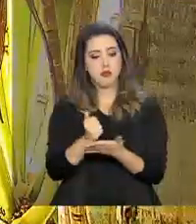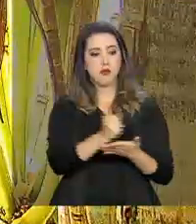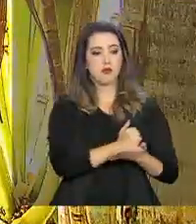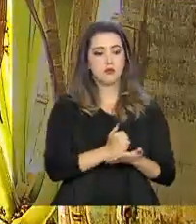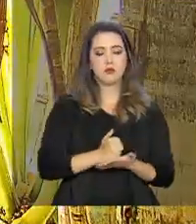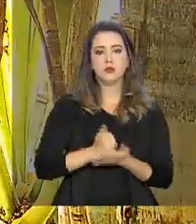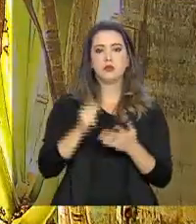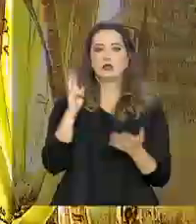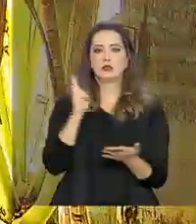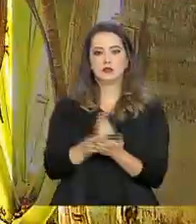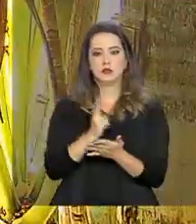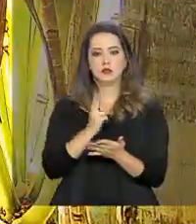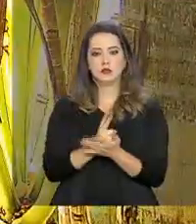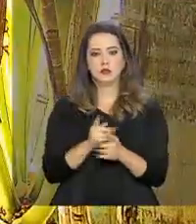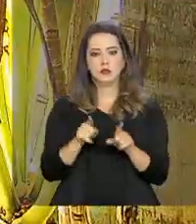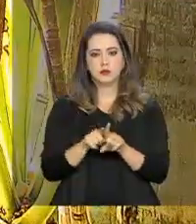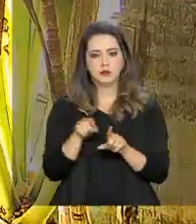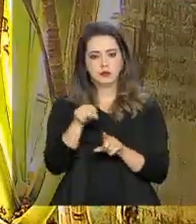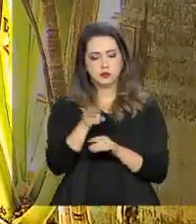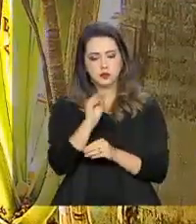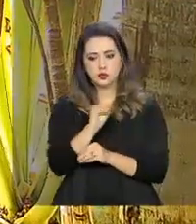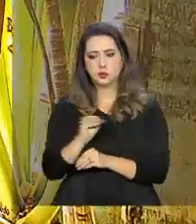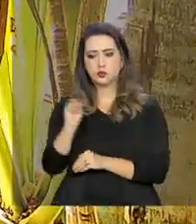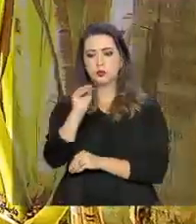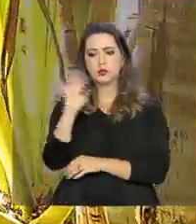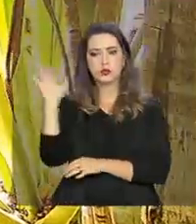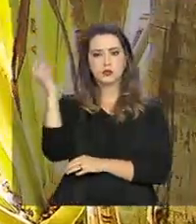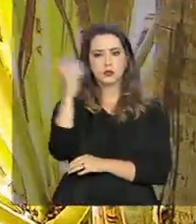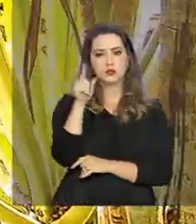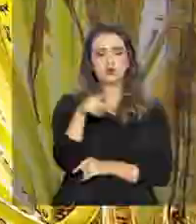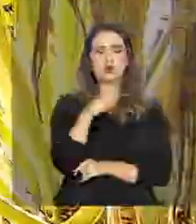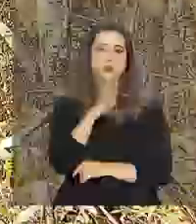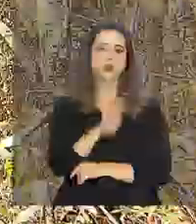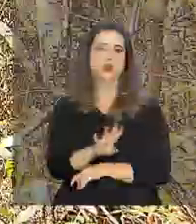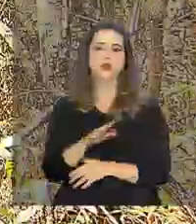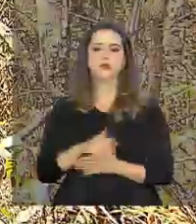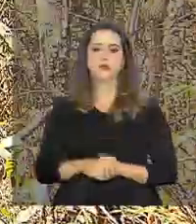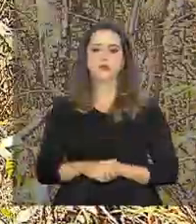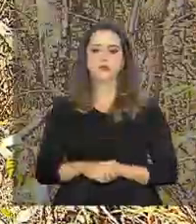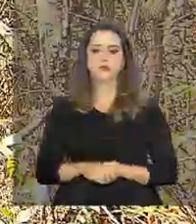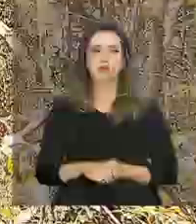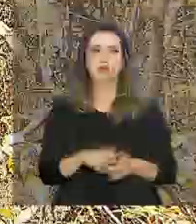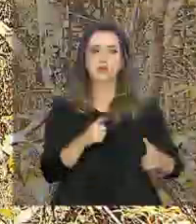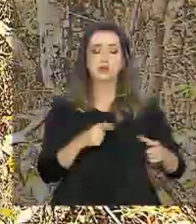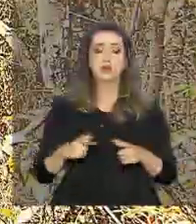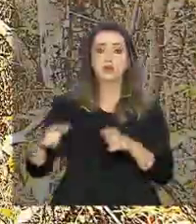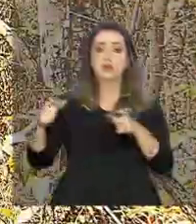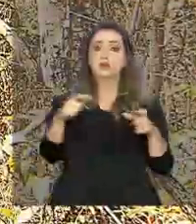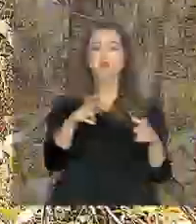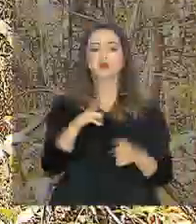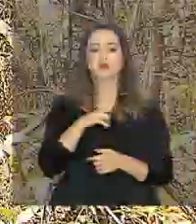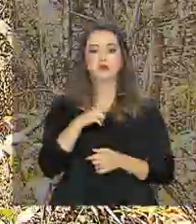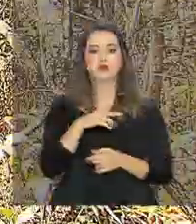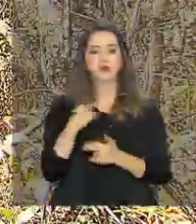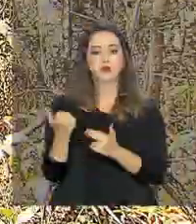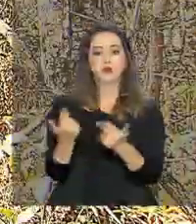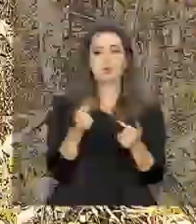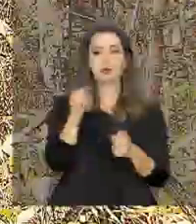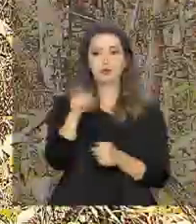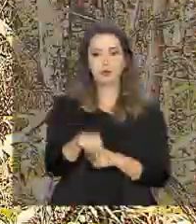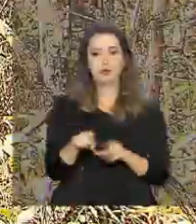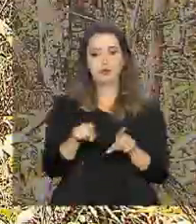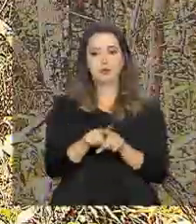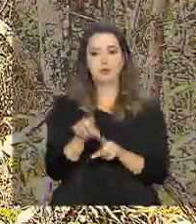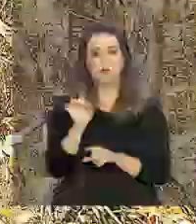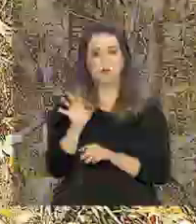mesmo de fitoterapia que a gente ainda desconhece as reservas particulares como esta do seu fernando